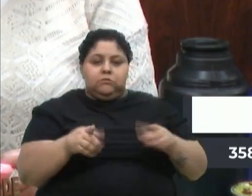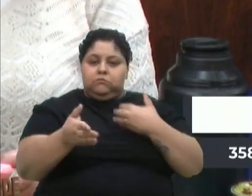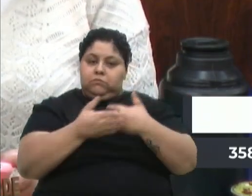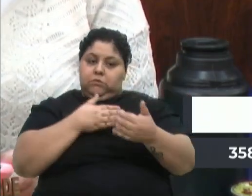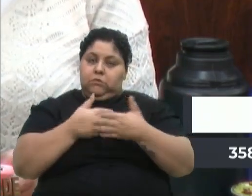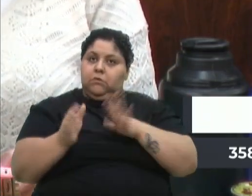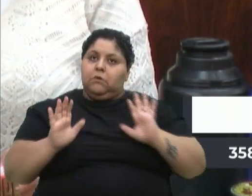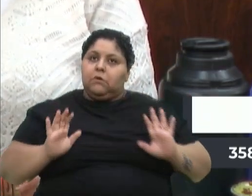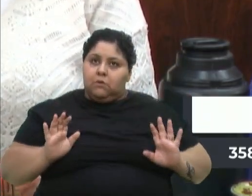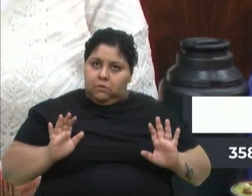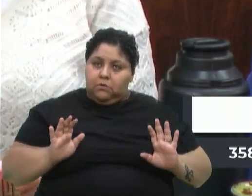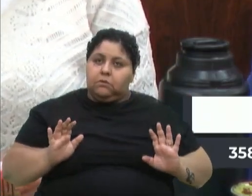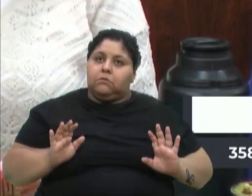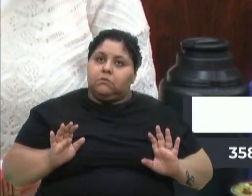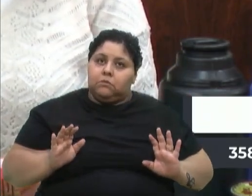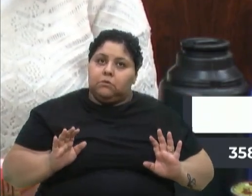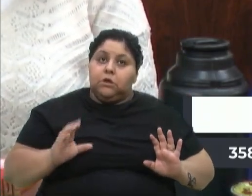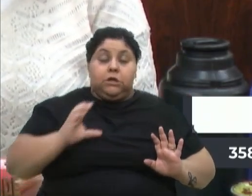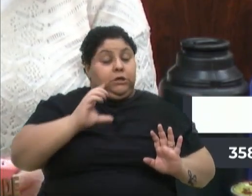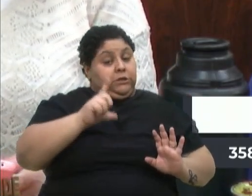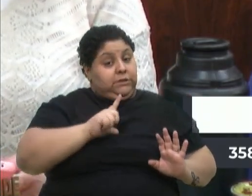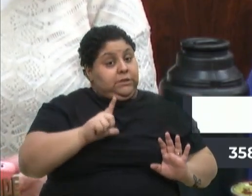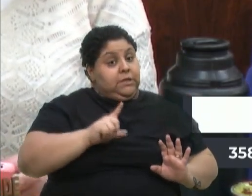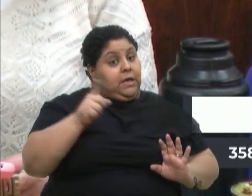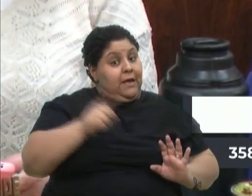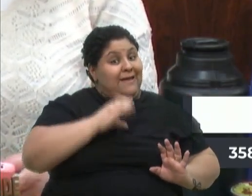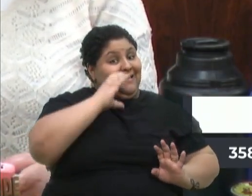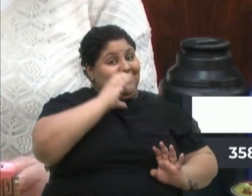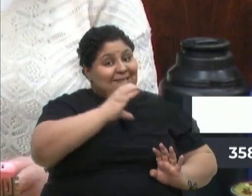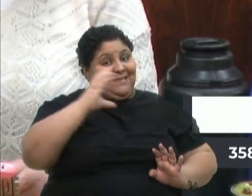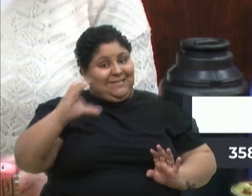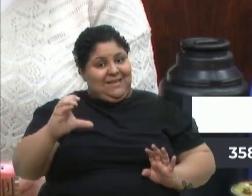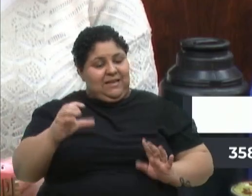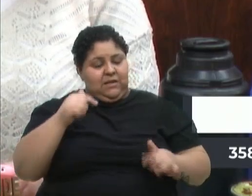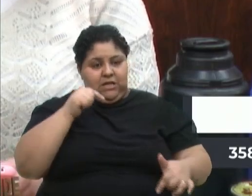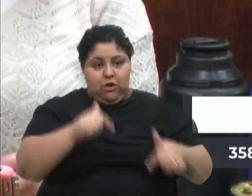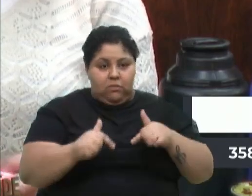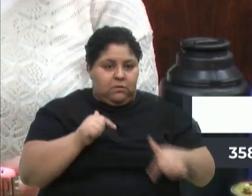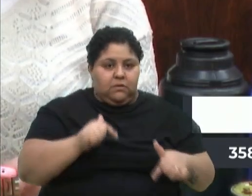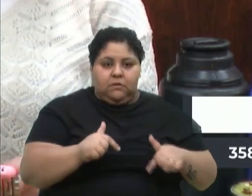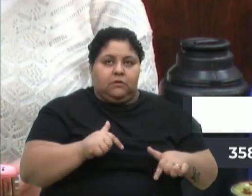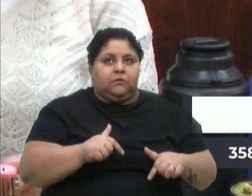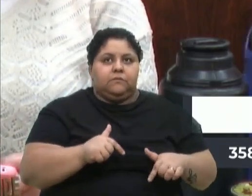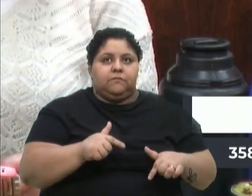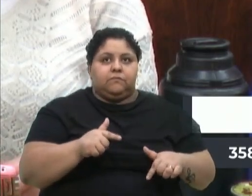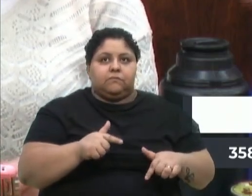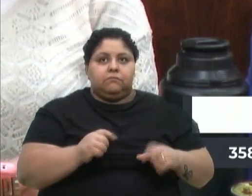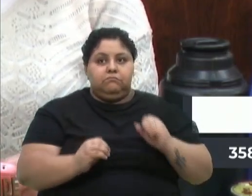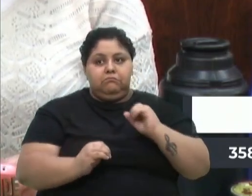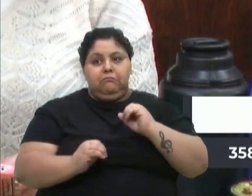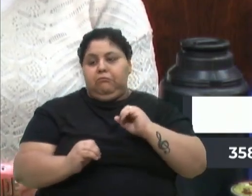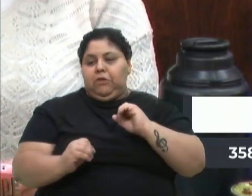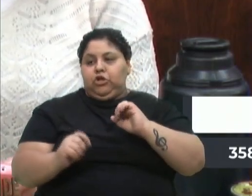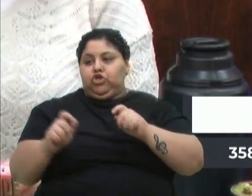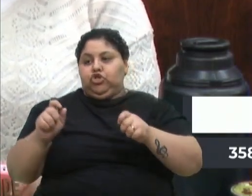for cargo de confiança, que se presta a não trabalhar e ficar criando problema, acho que tem que encaminhar